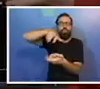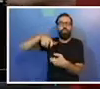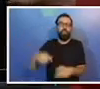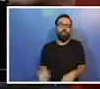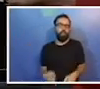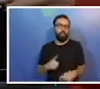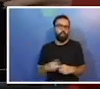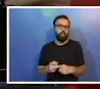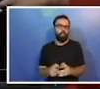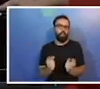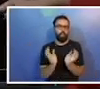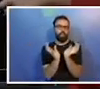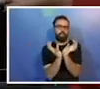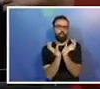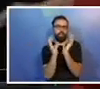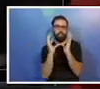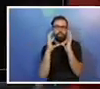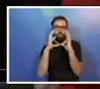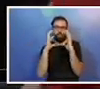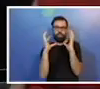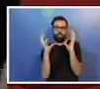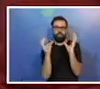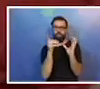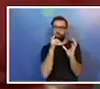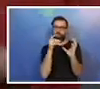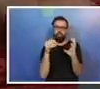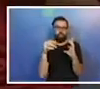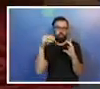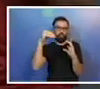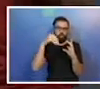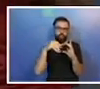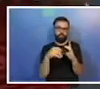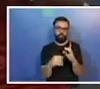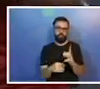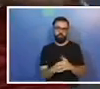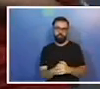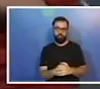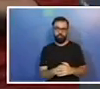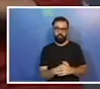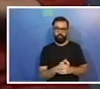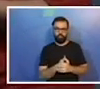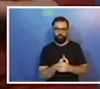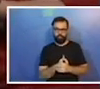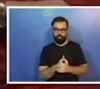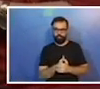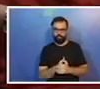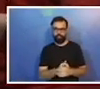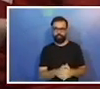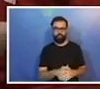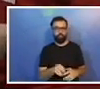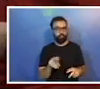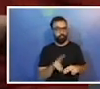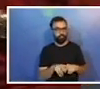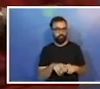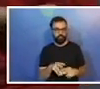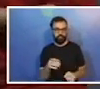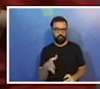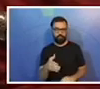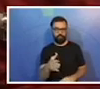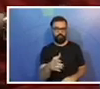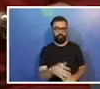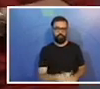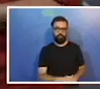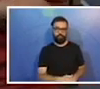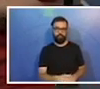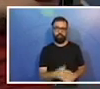de peixes, de plantas, peixes e outros organismos aquáticos em aquário. Estão prendendo também o peixinho.